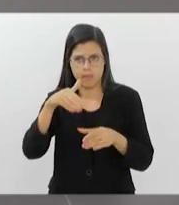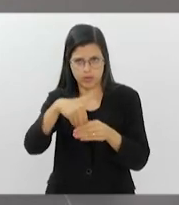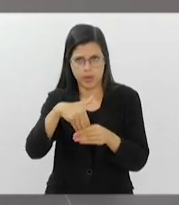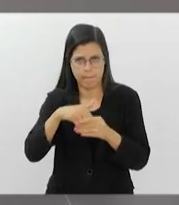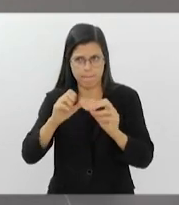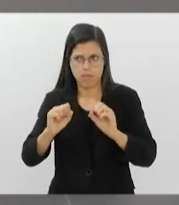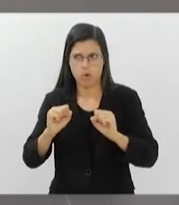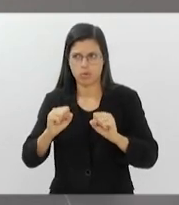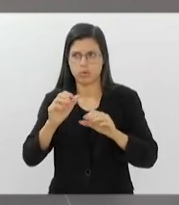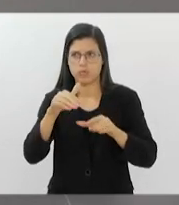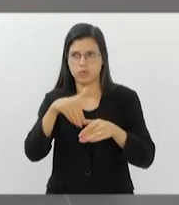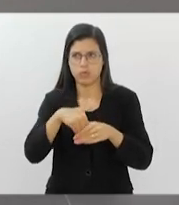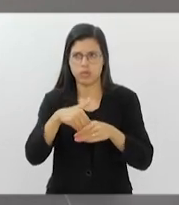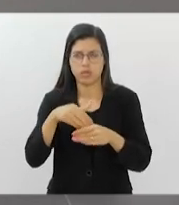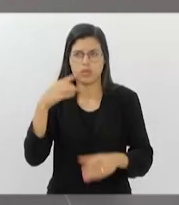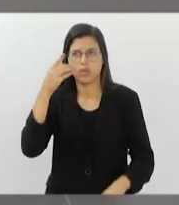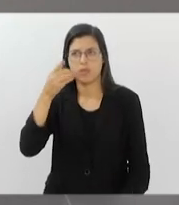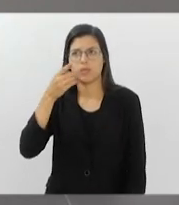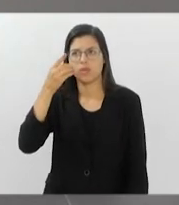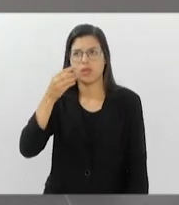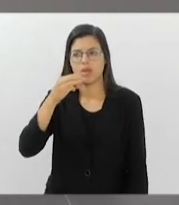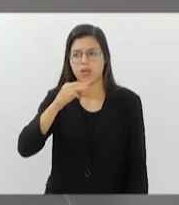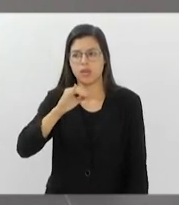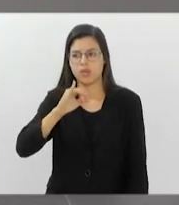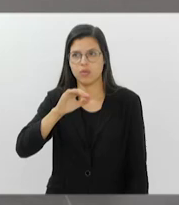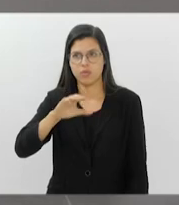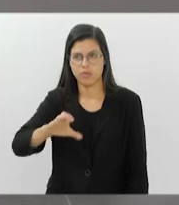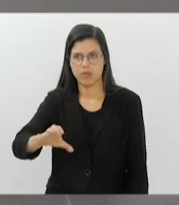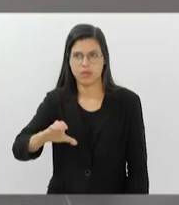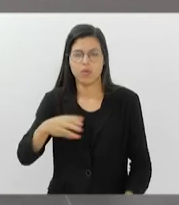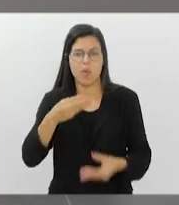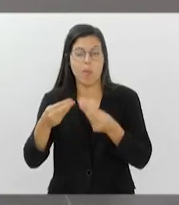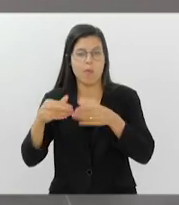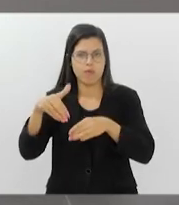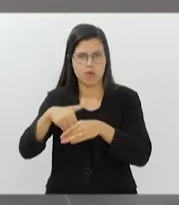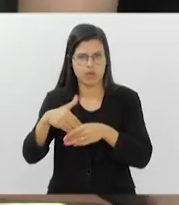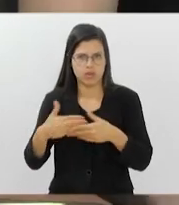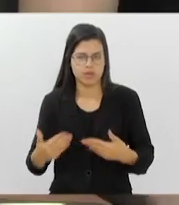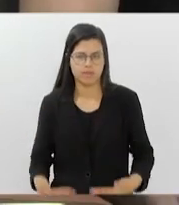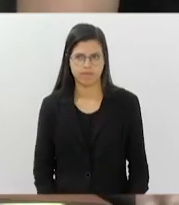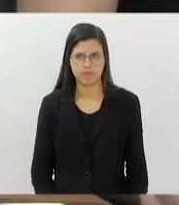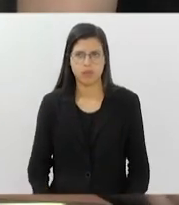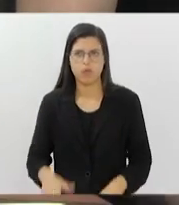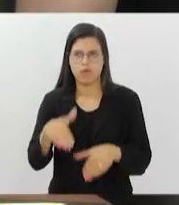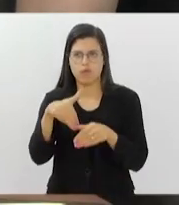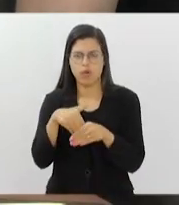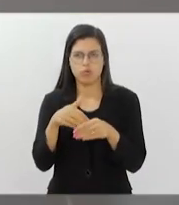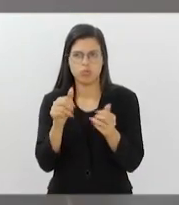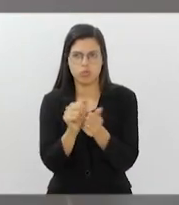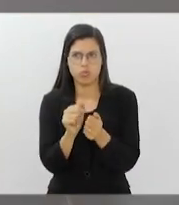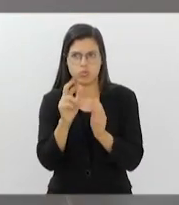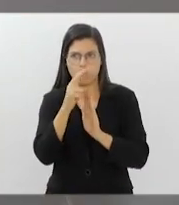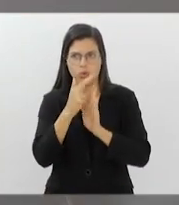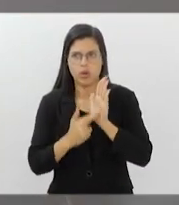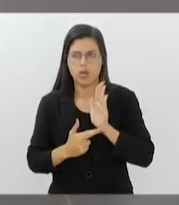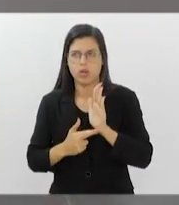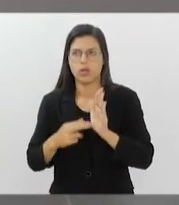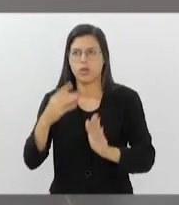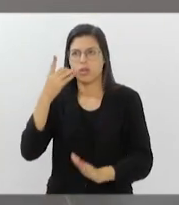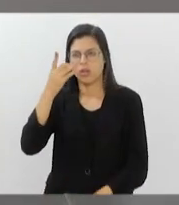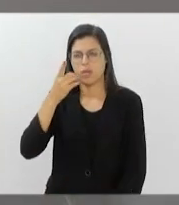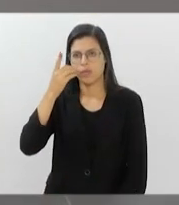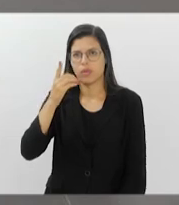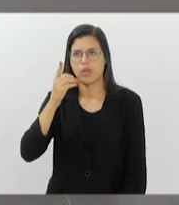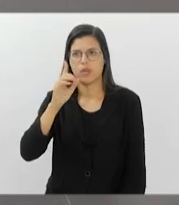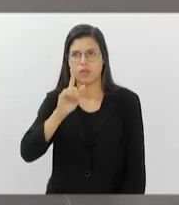Posso votar? Deputado Carlos Mink, como vota Vossa Excelência? Voto com o relator. Como vota o deputado Guilherme